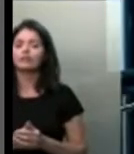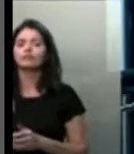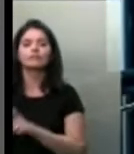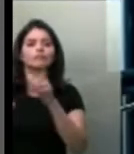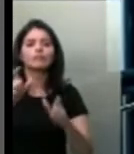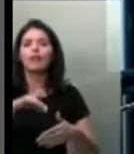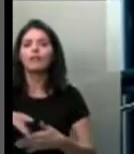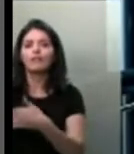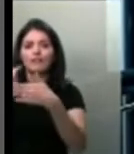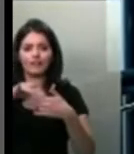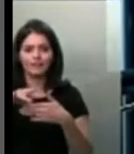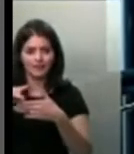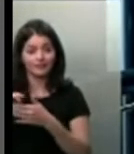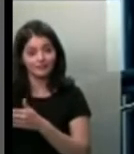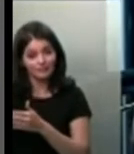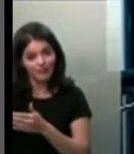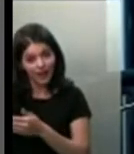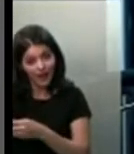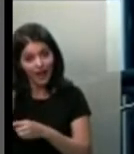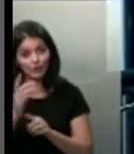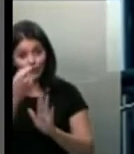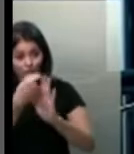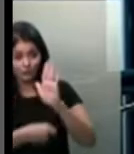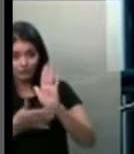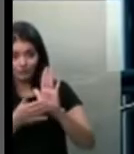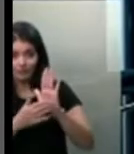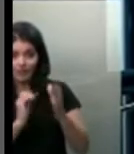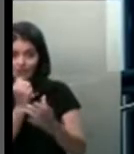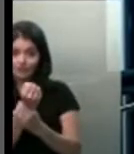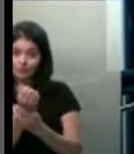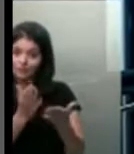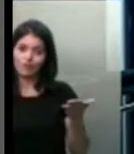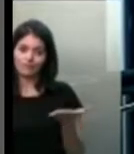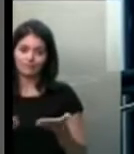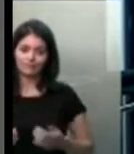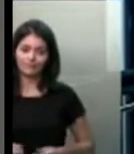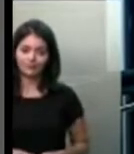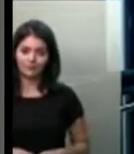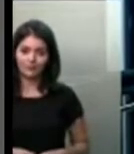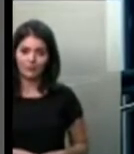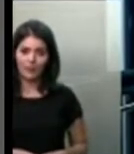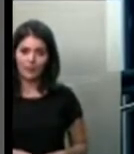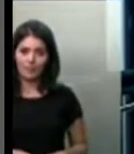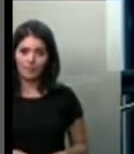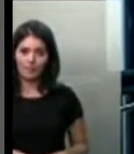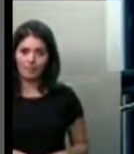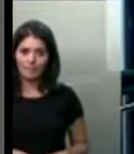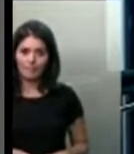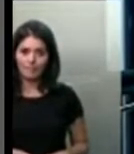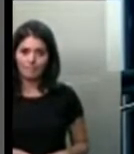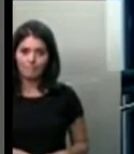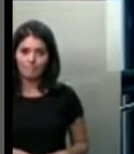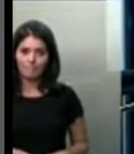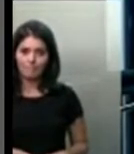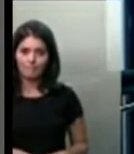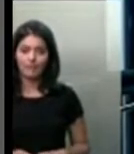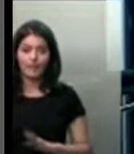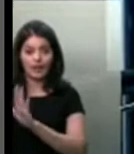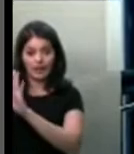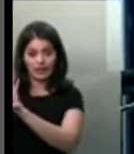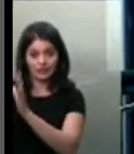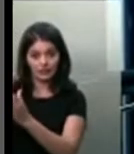que ajudaram a gente garantir que, no dia de hoje, aprovássemos o fim, a revogação da Lei